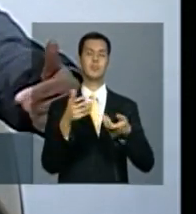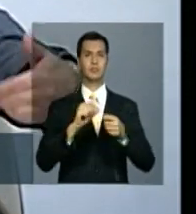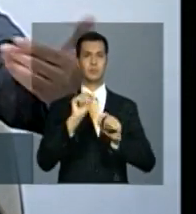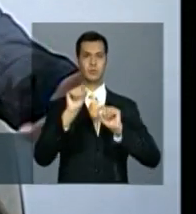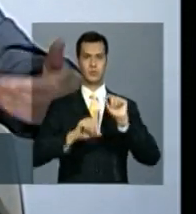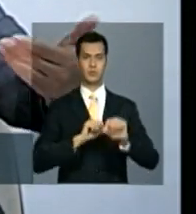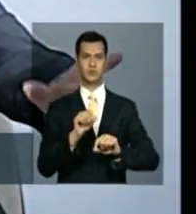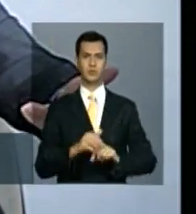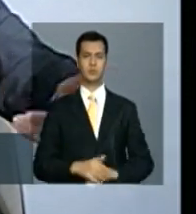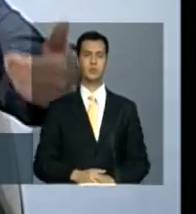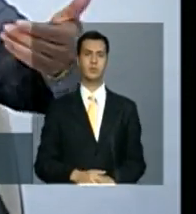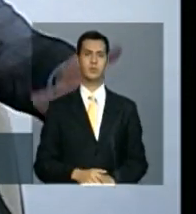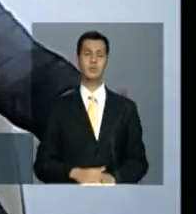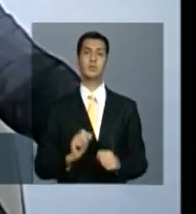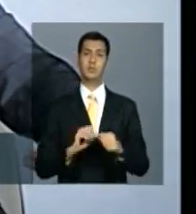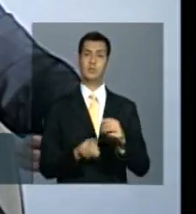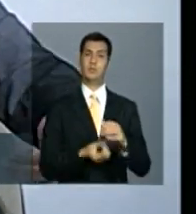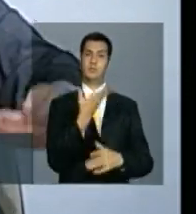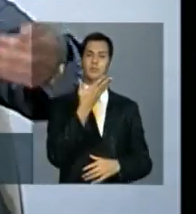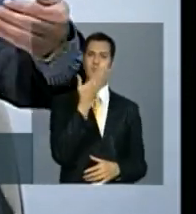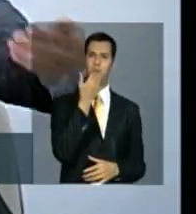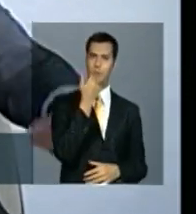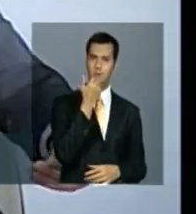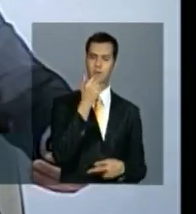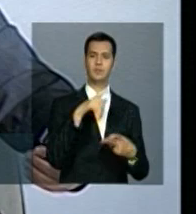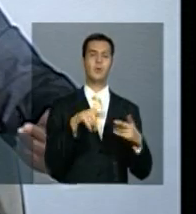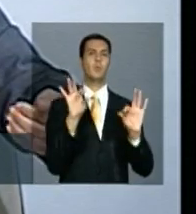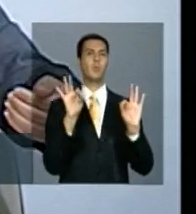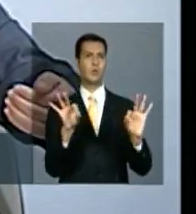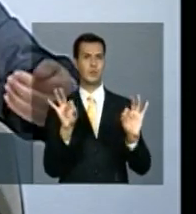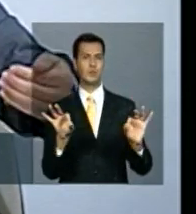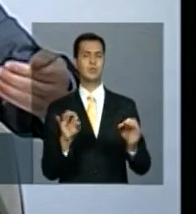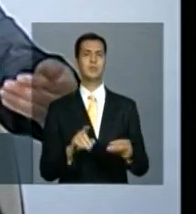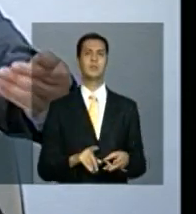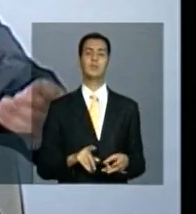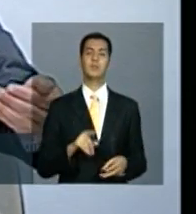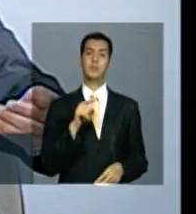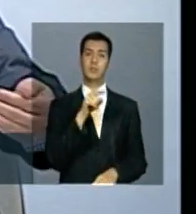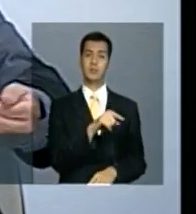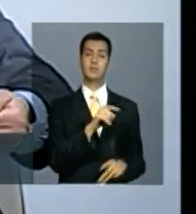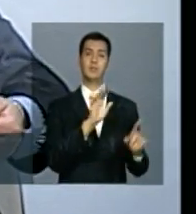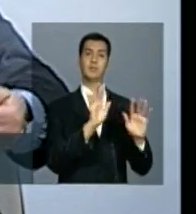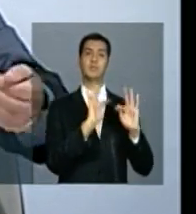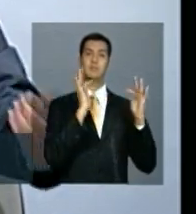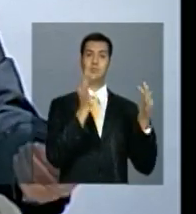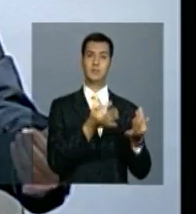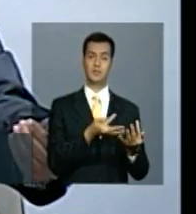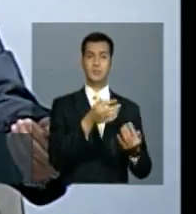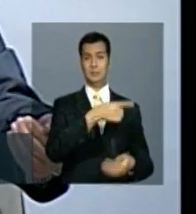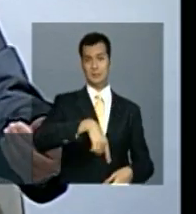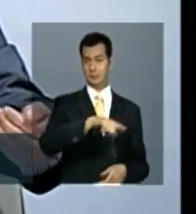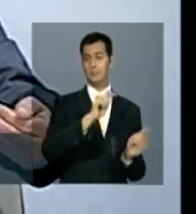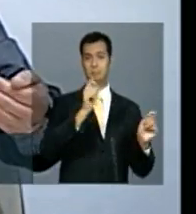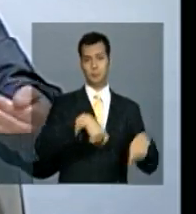eh produzir mais alimentos com mais qualidade para que essa tanto para subsistência né visando a